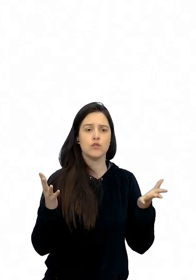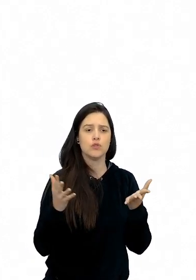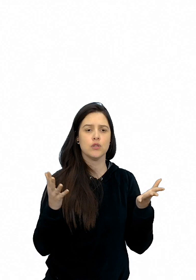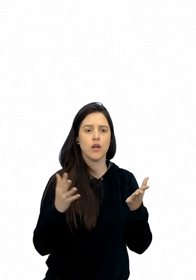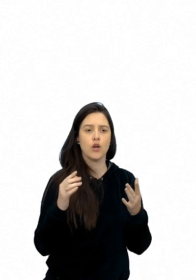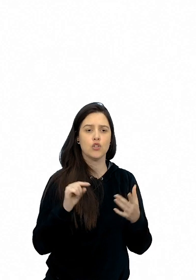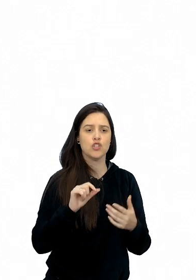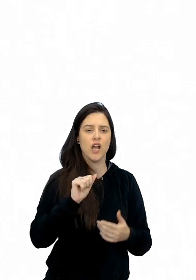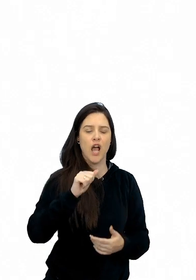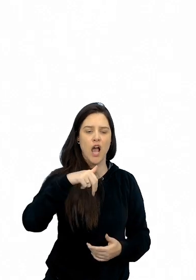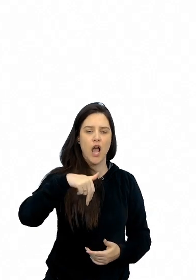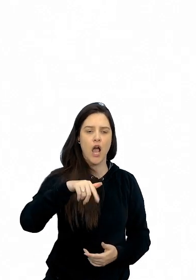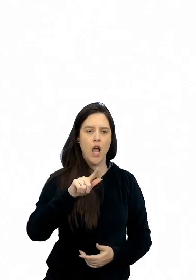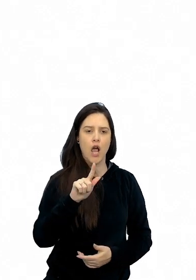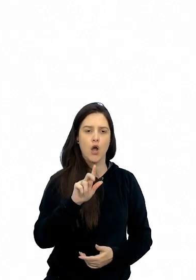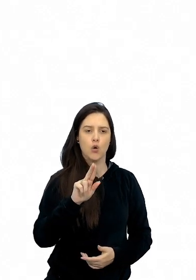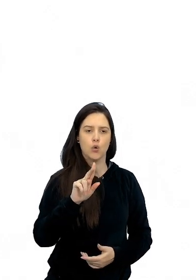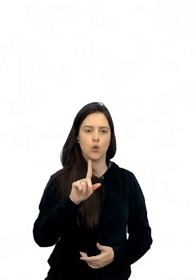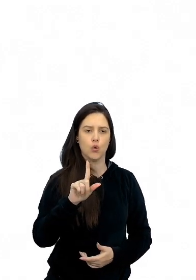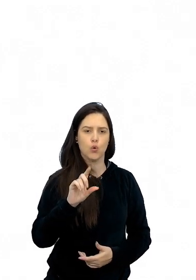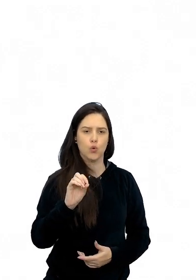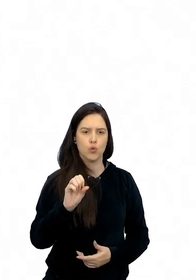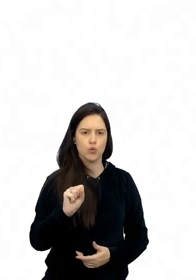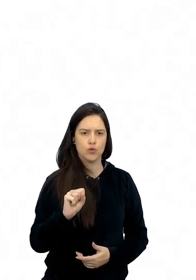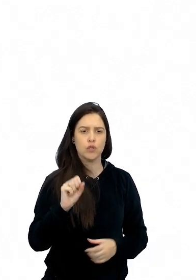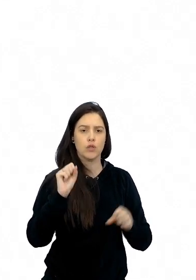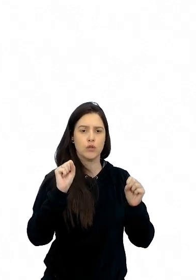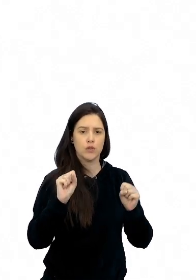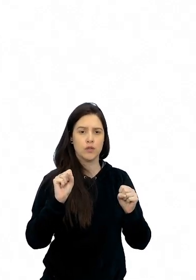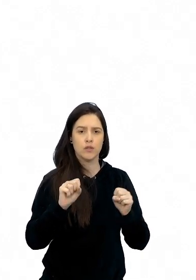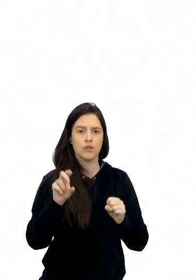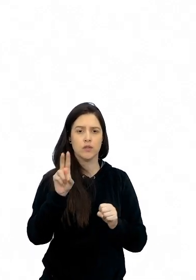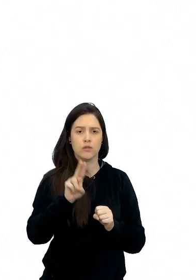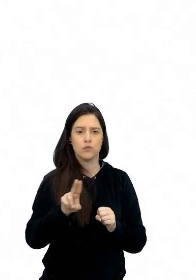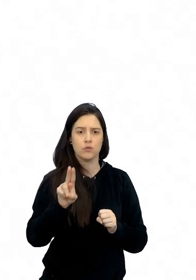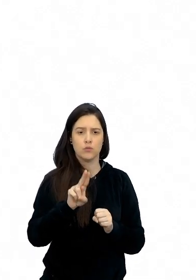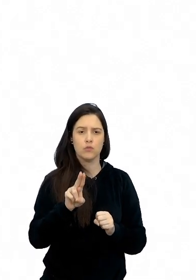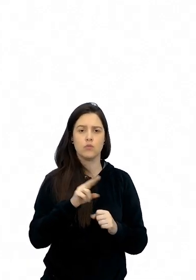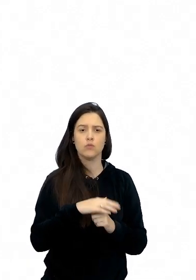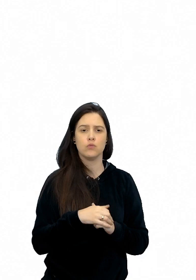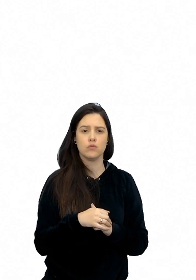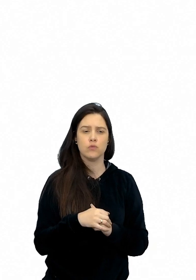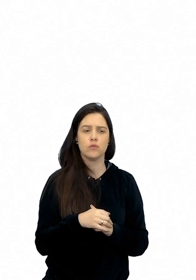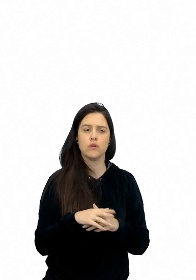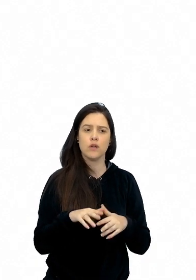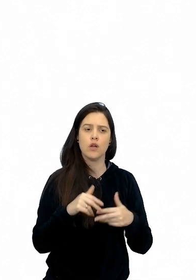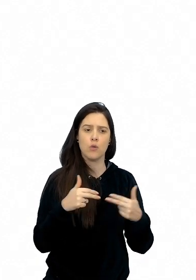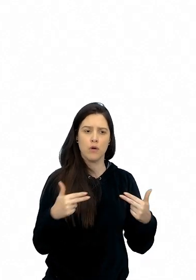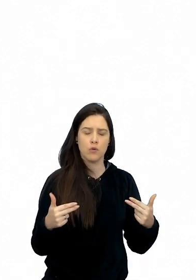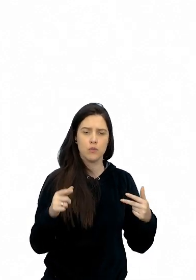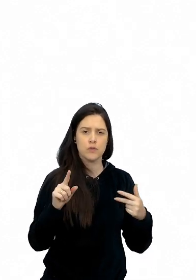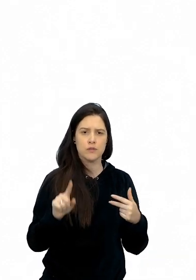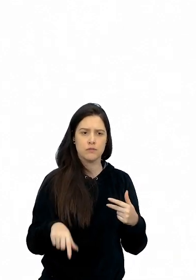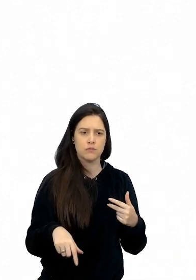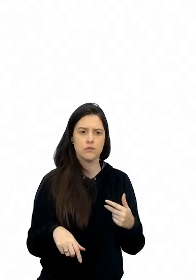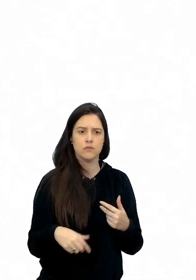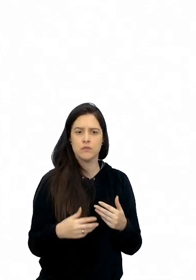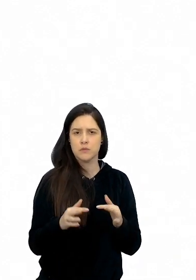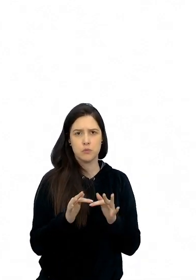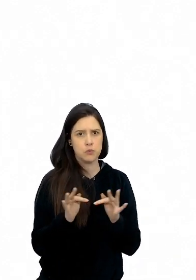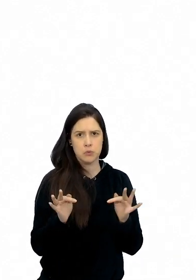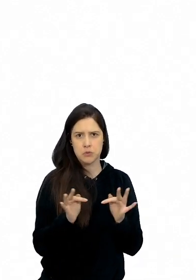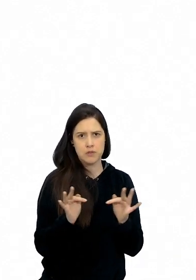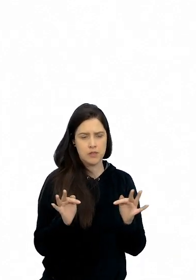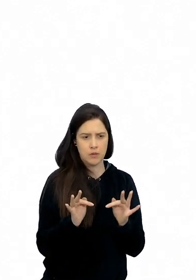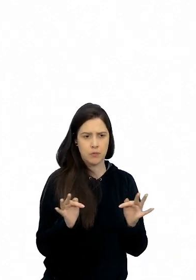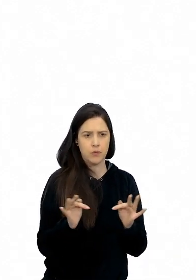ângulos. E aí a gente olha assim para ela e fala, isso é uma coisa, né, muito simples,